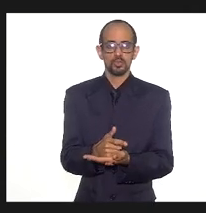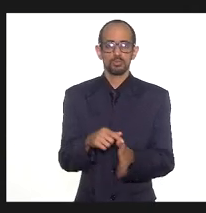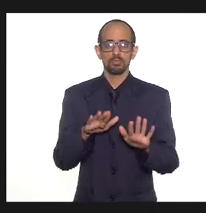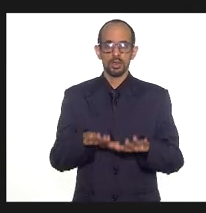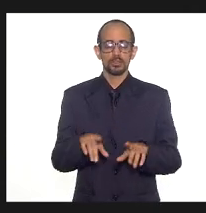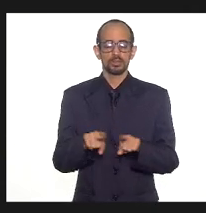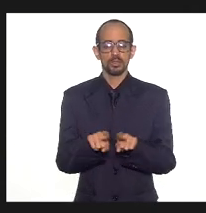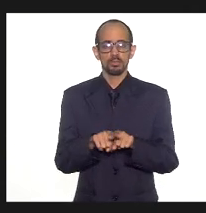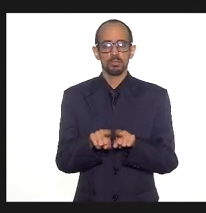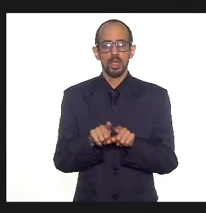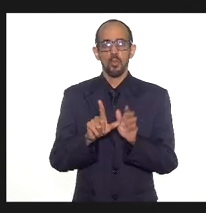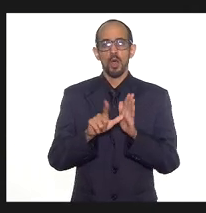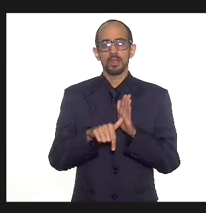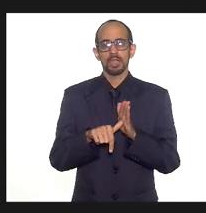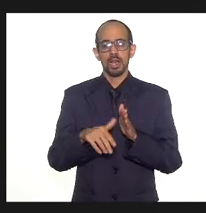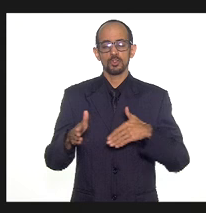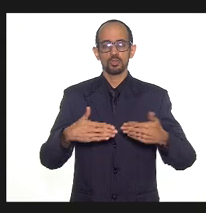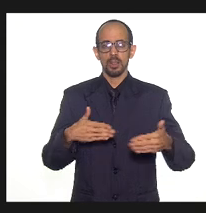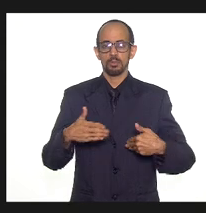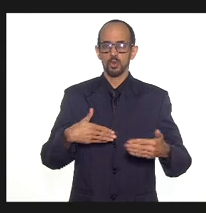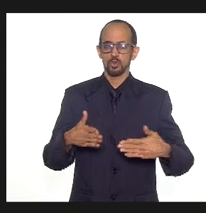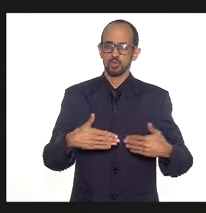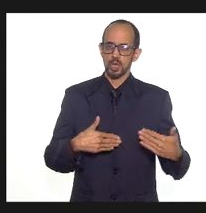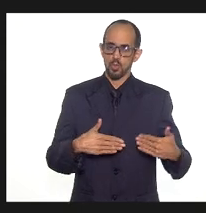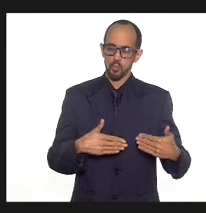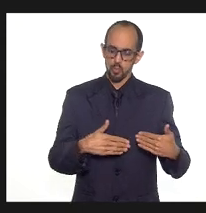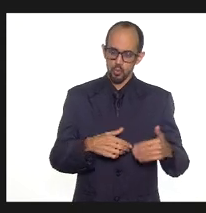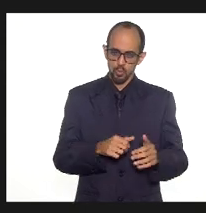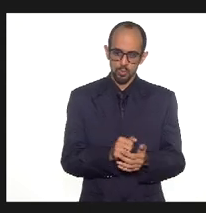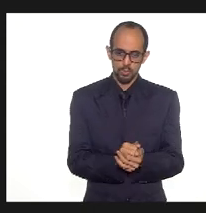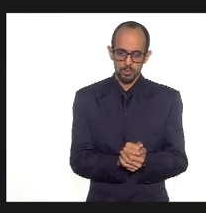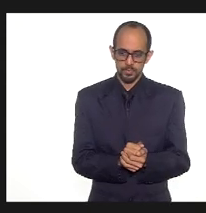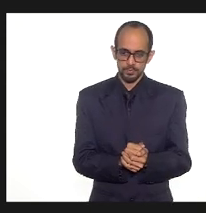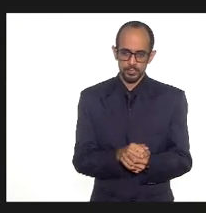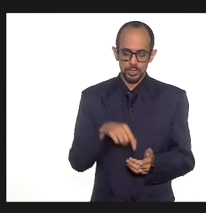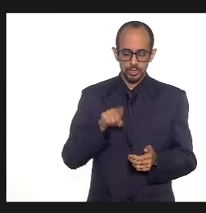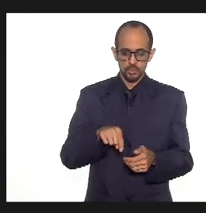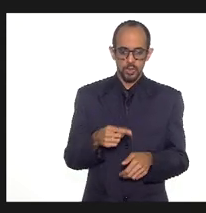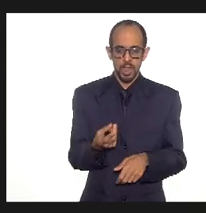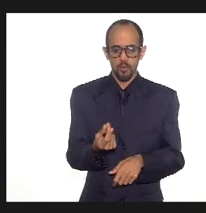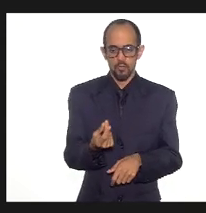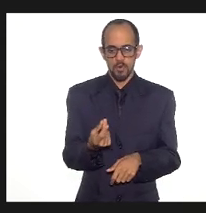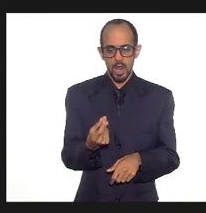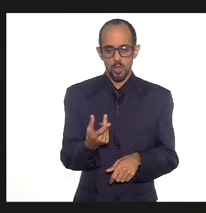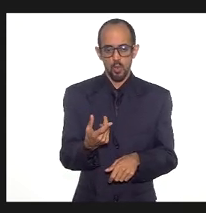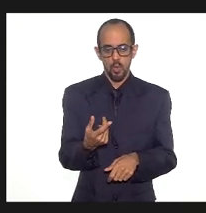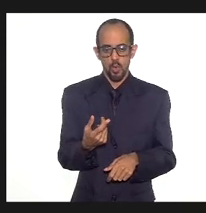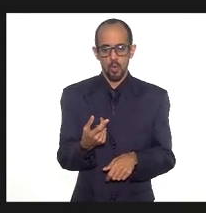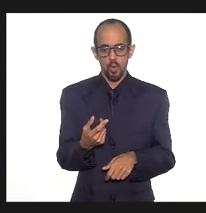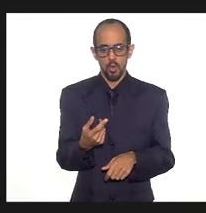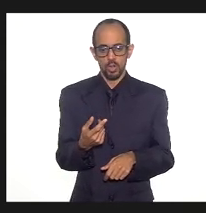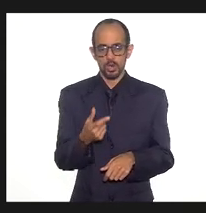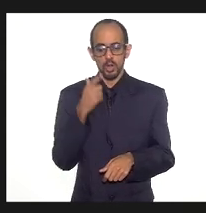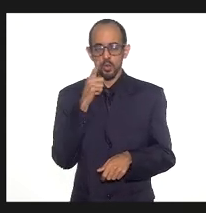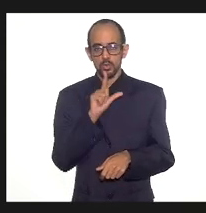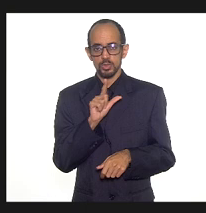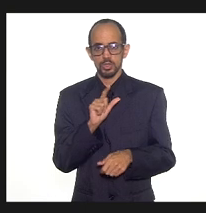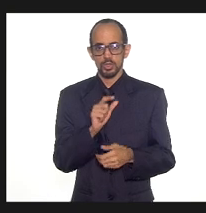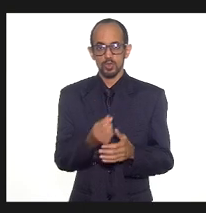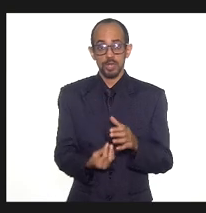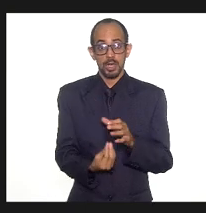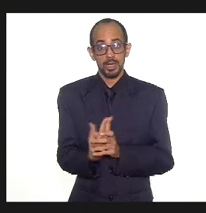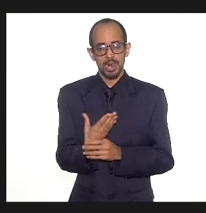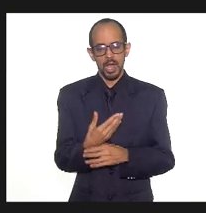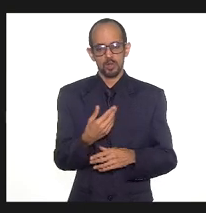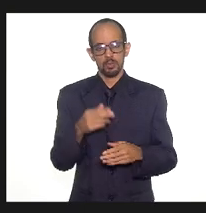da produção, né? Que isso vai um impacto direto. Né? Esse foi o valor que deixou de ser gerado para o governo,